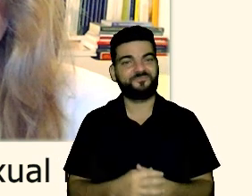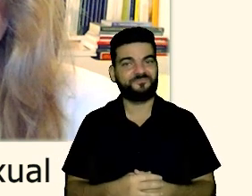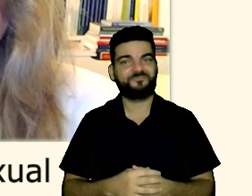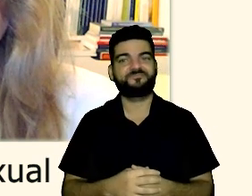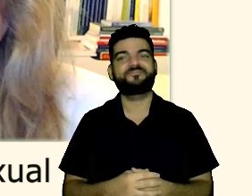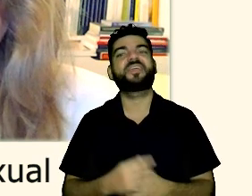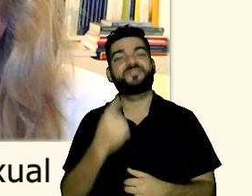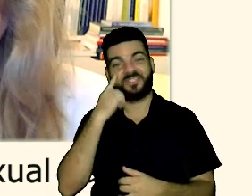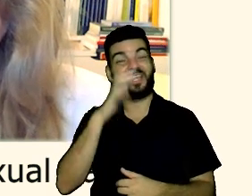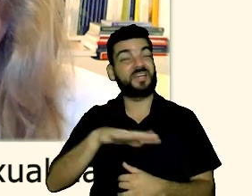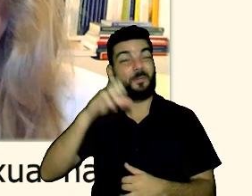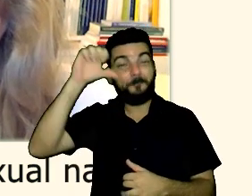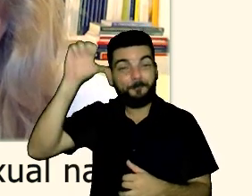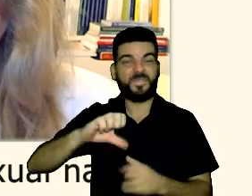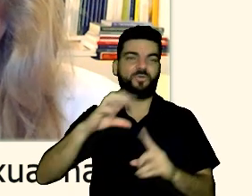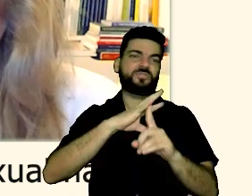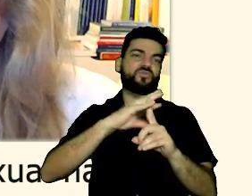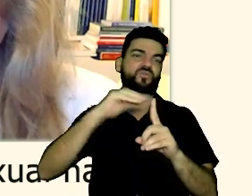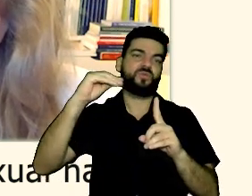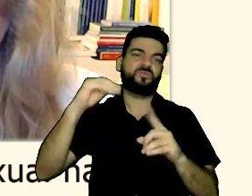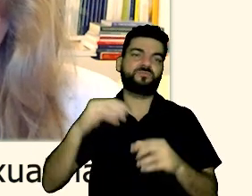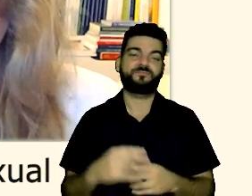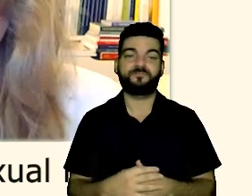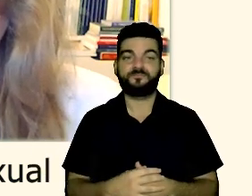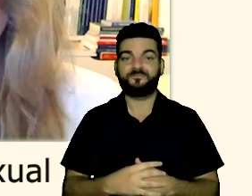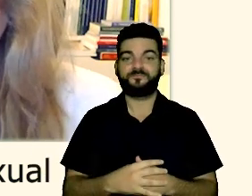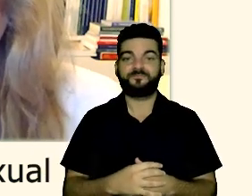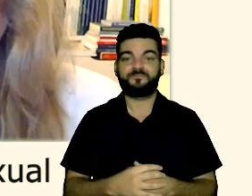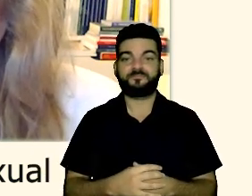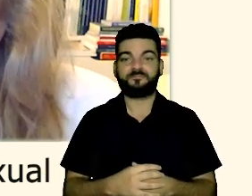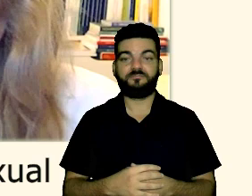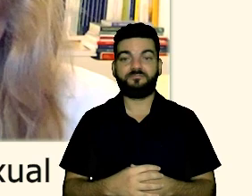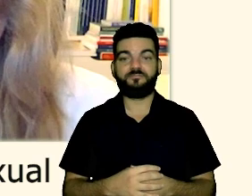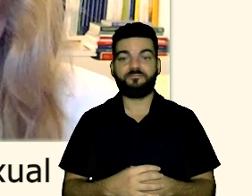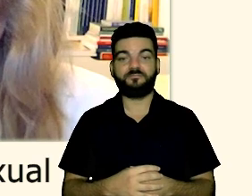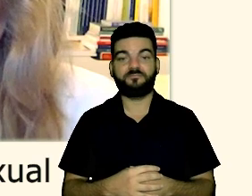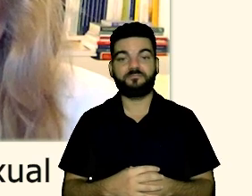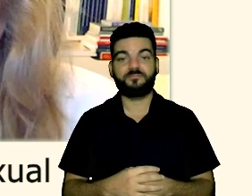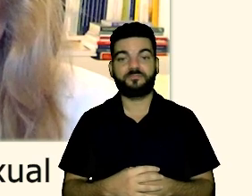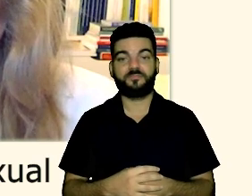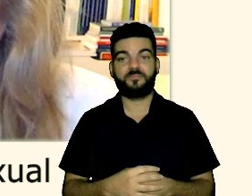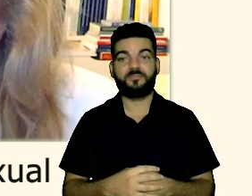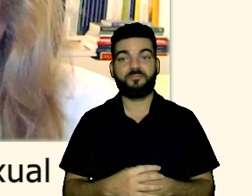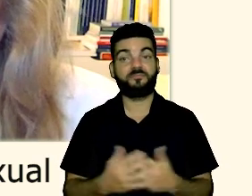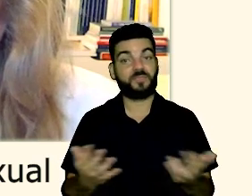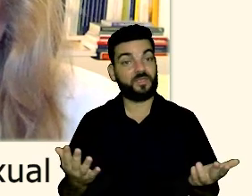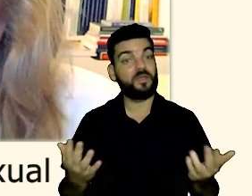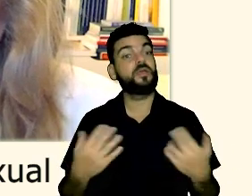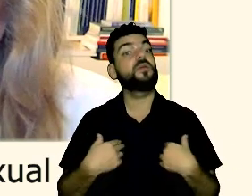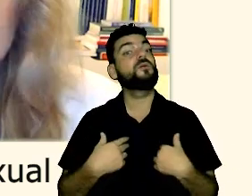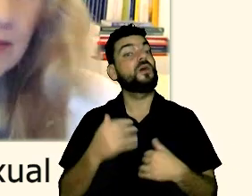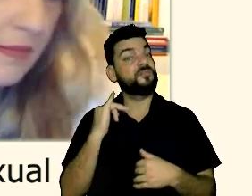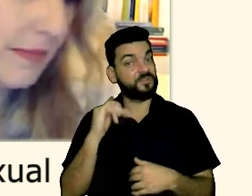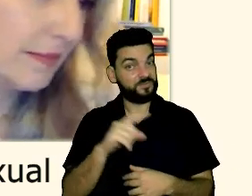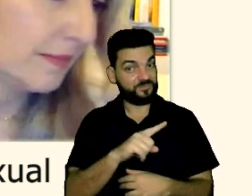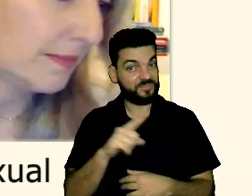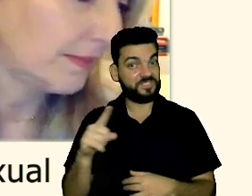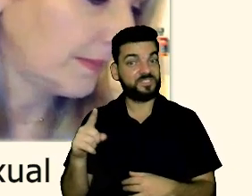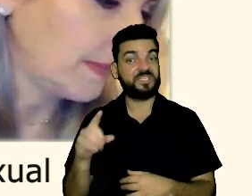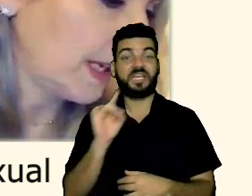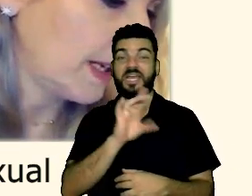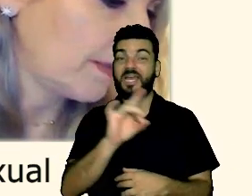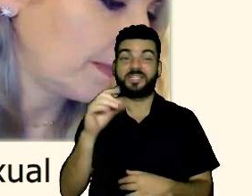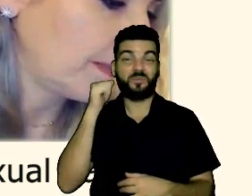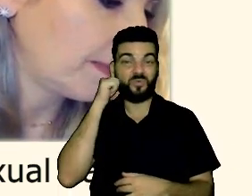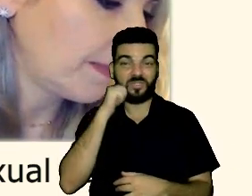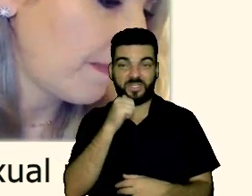e criminais para apuração. E aí a necessidade de acolhimento e atendimento correto, e a gente verifica muito isso, especialmente no assédio sexual,